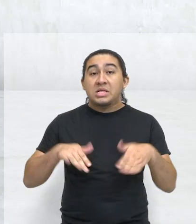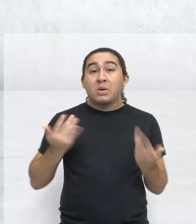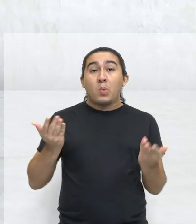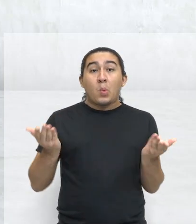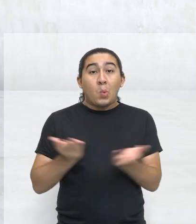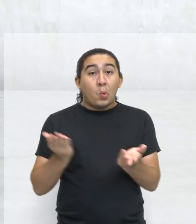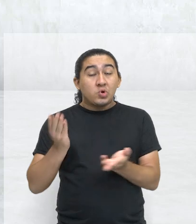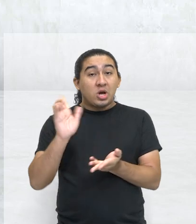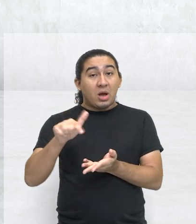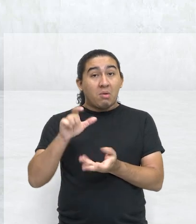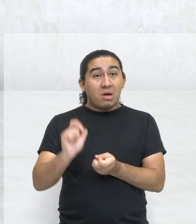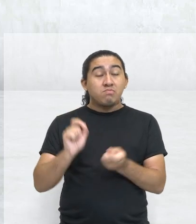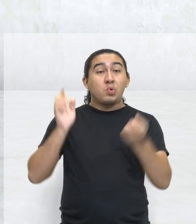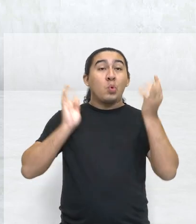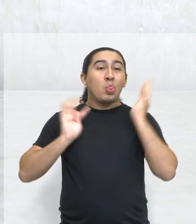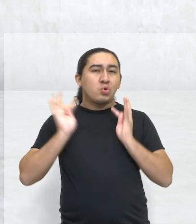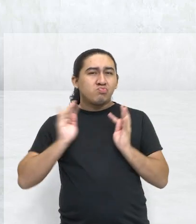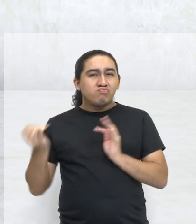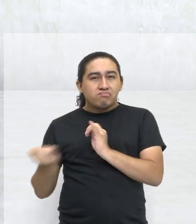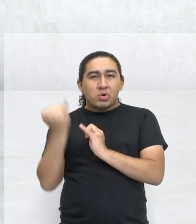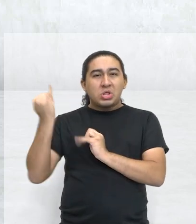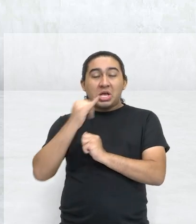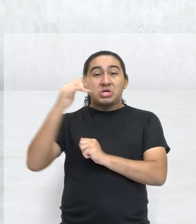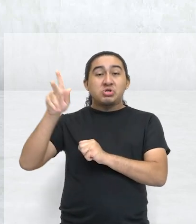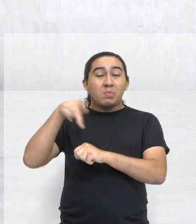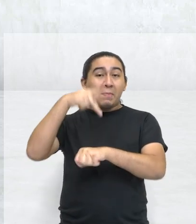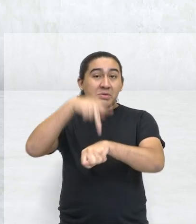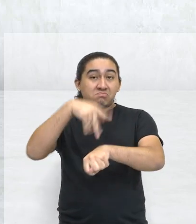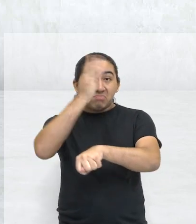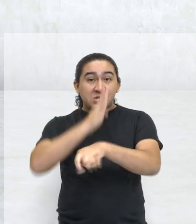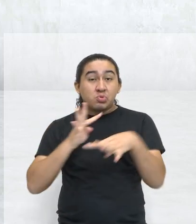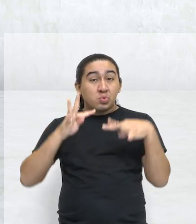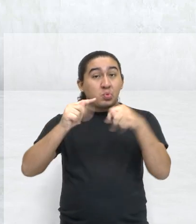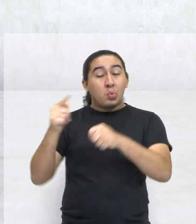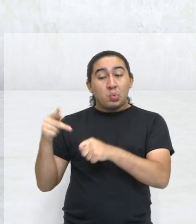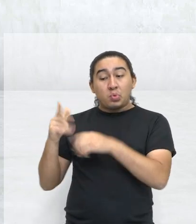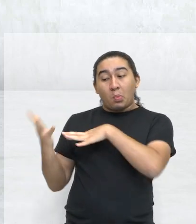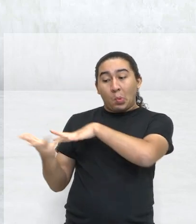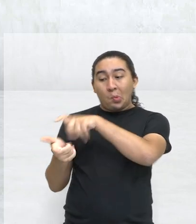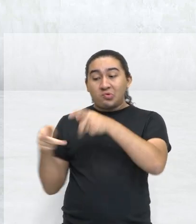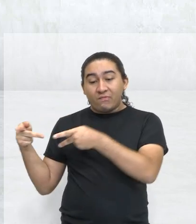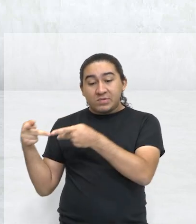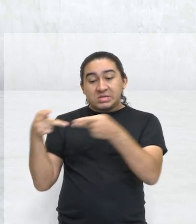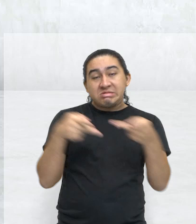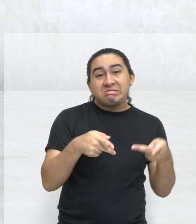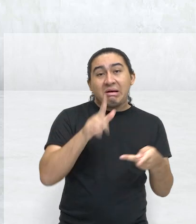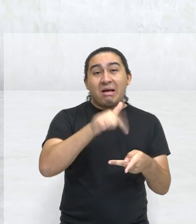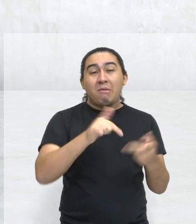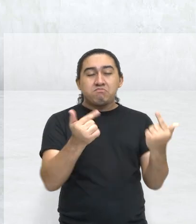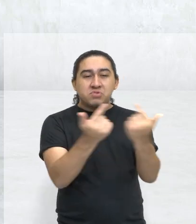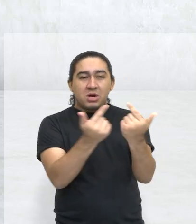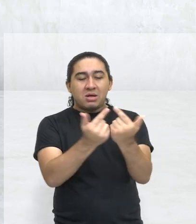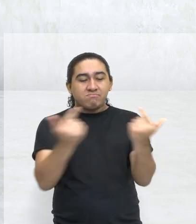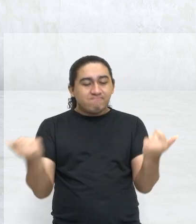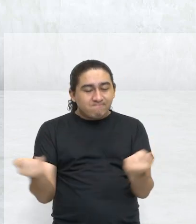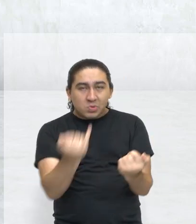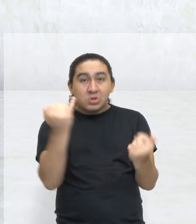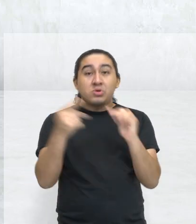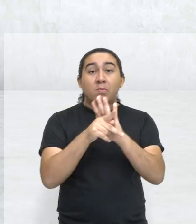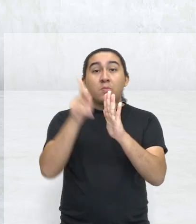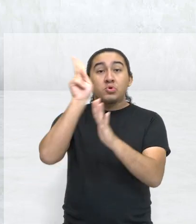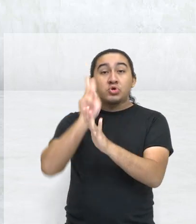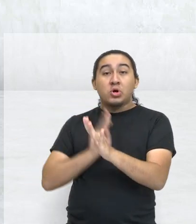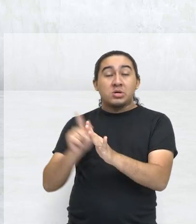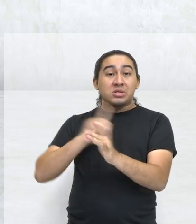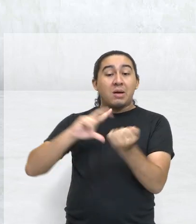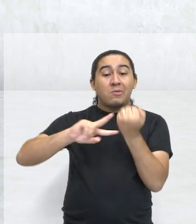turísticos mais importantes do Brasil, atraindo visitantes de todo o mundo. O teatro é uma joia arquitetônica e histórica que